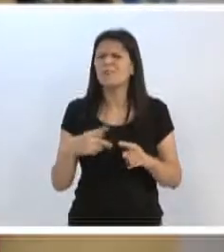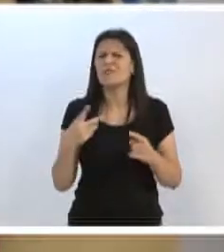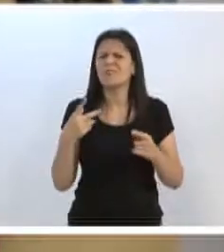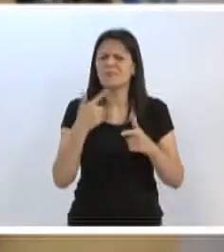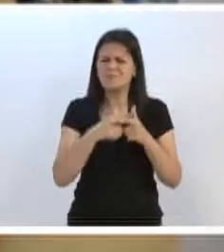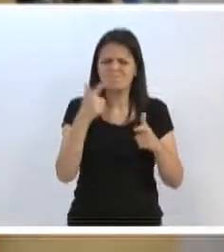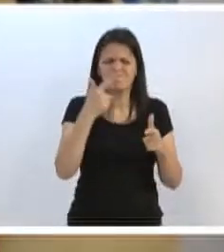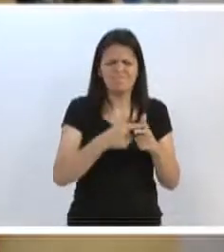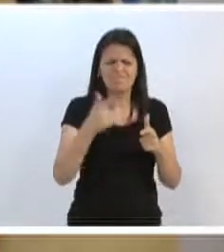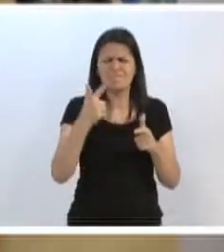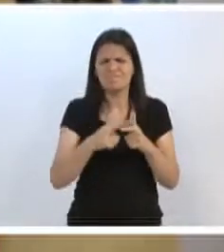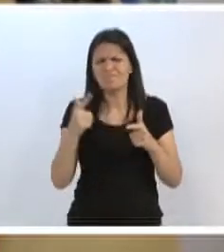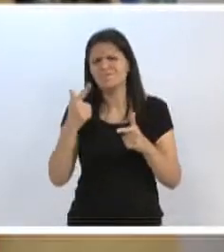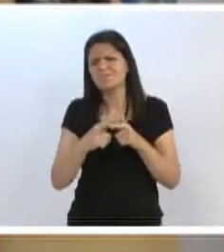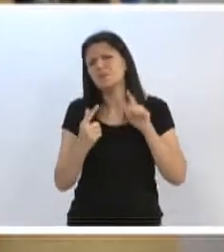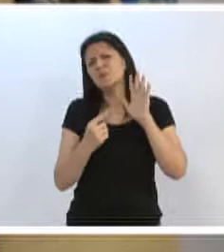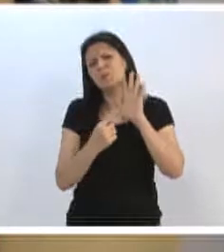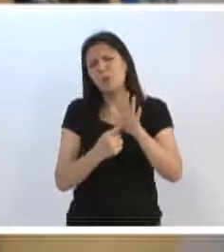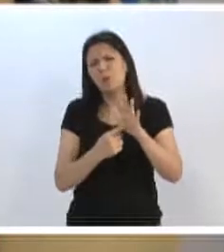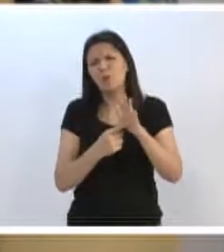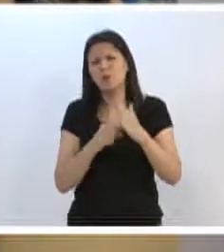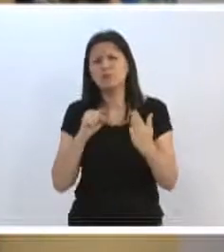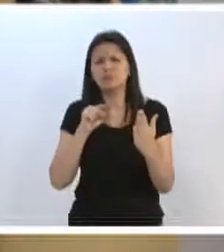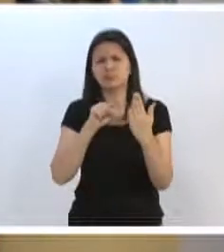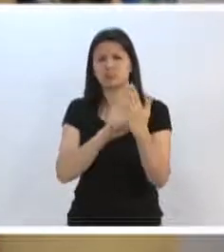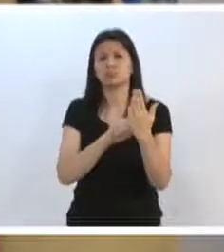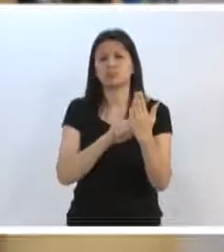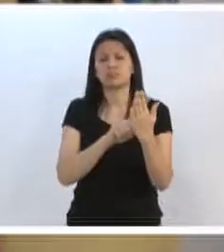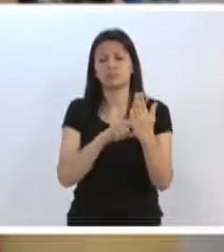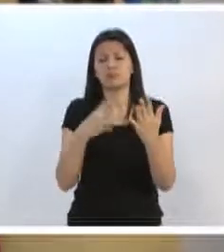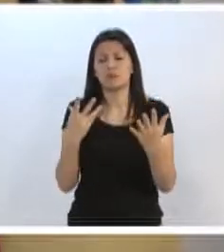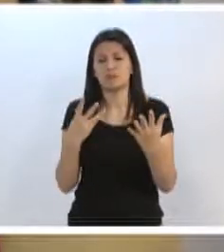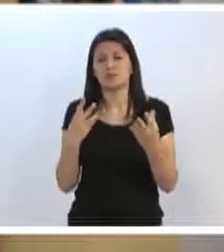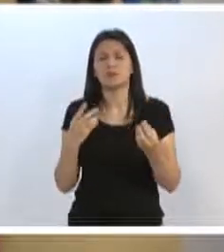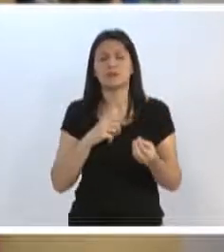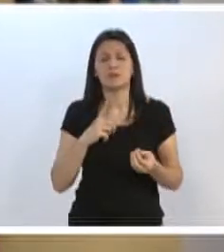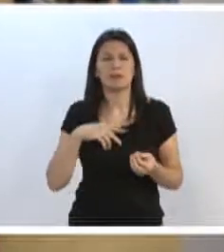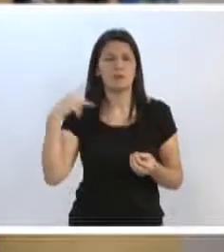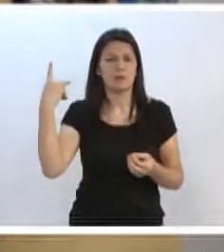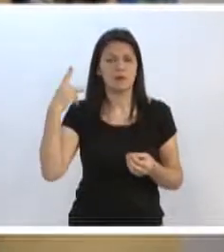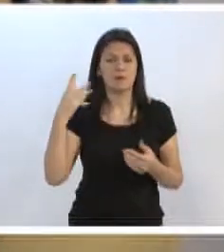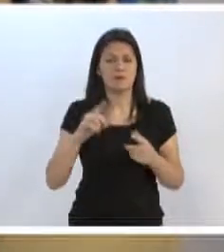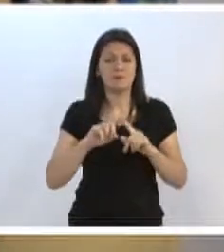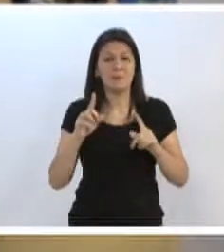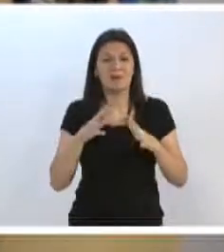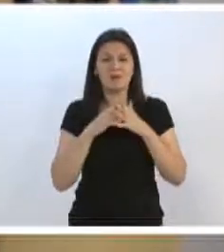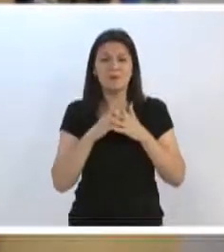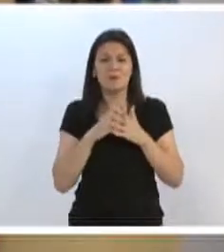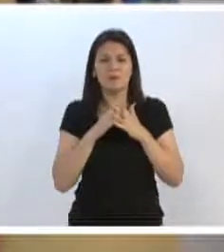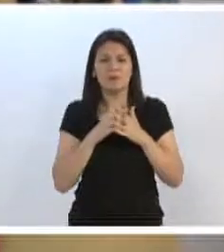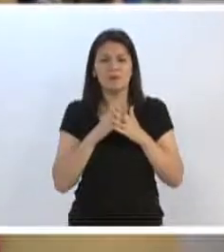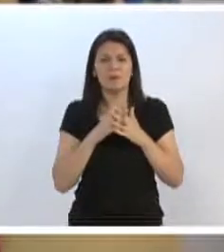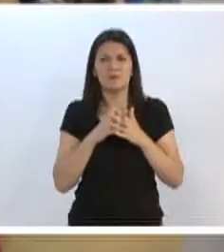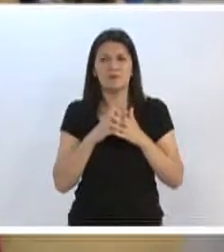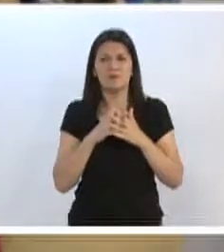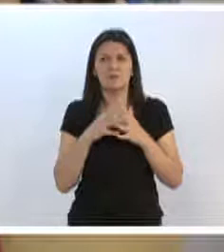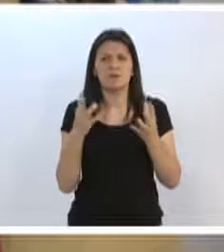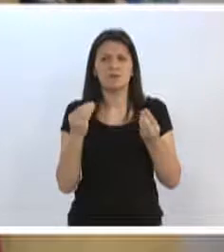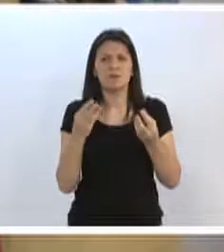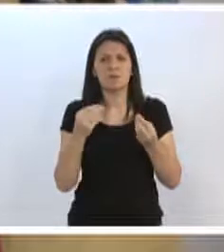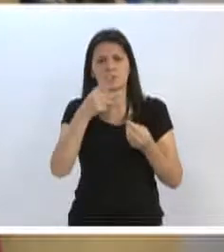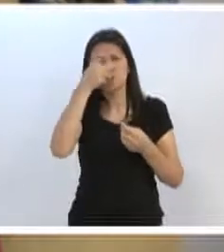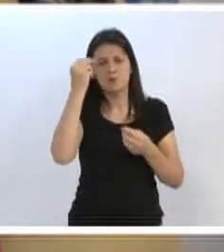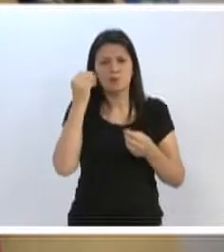questões colocadas, de todas as denúncias, de todos os escândalos que nós tivemos. O que é complicado, inclusive, porque faz com que muita gente